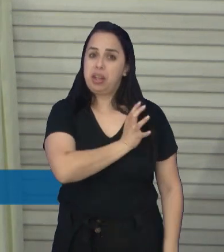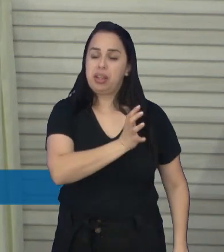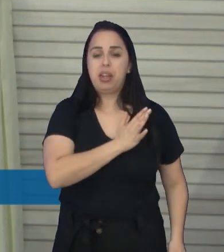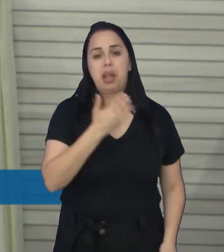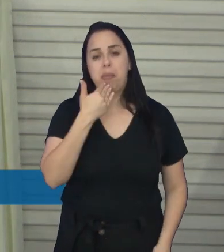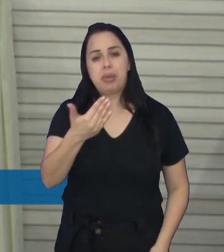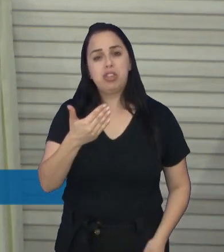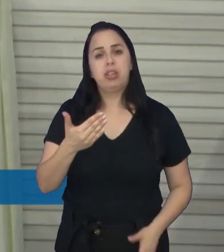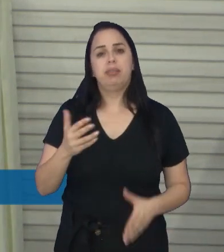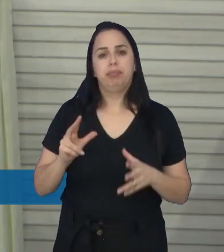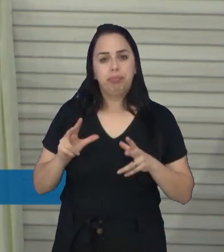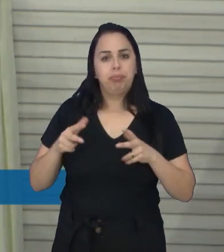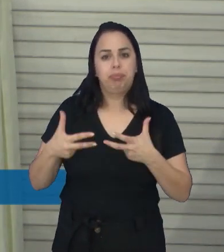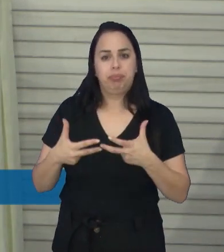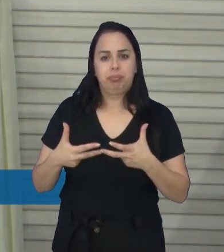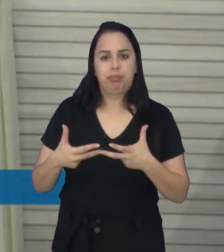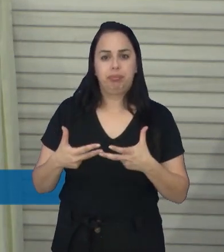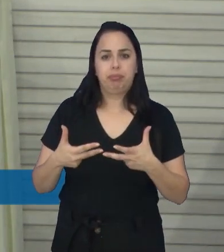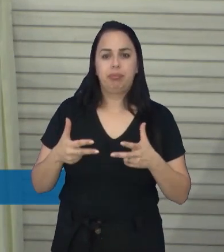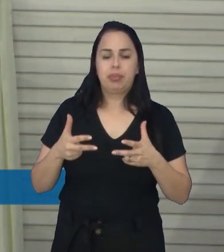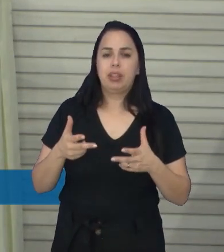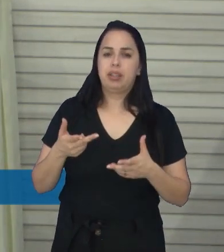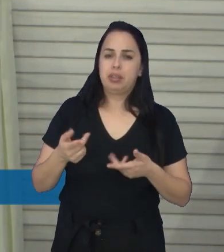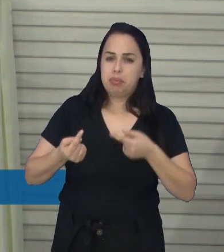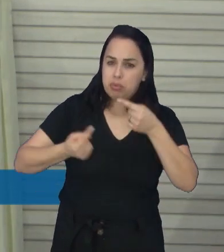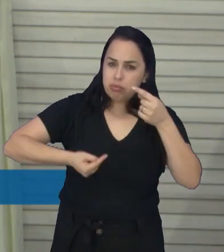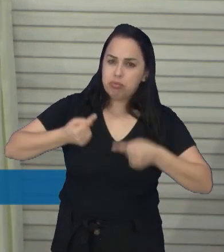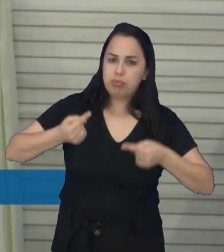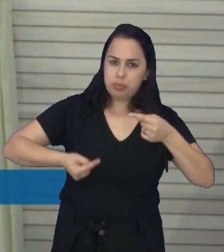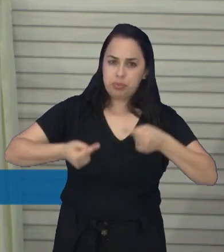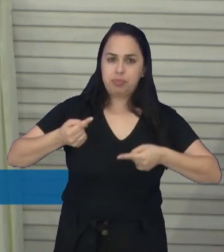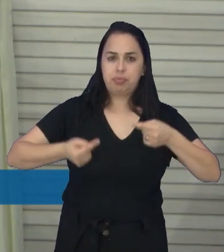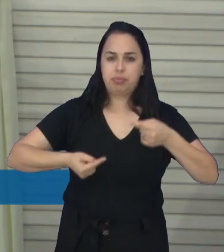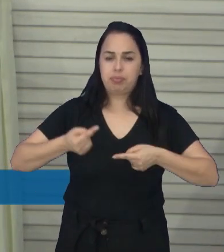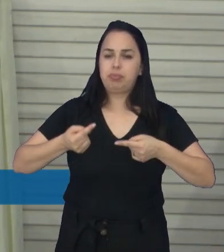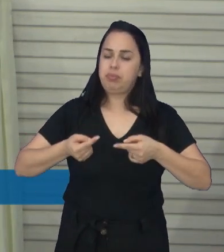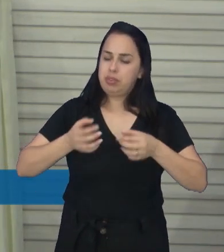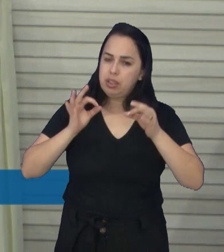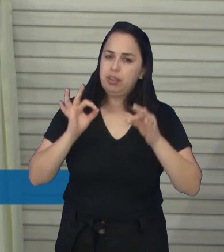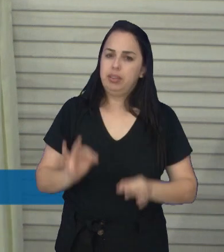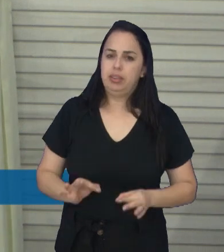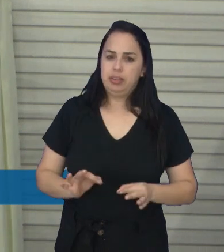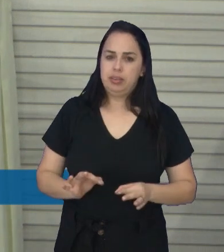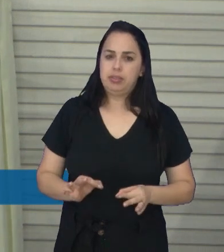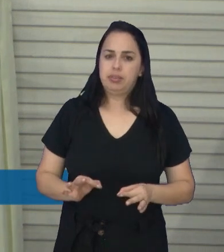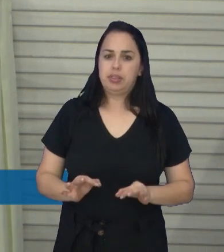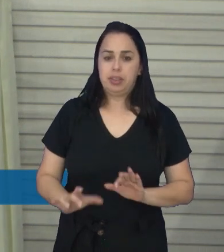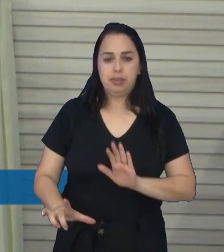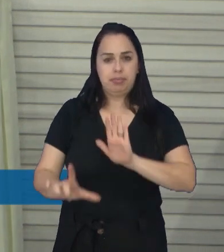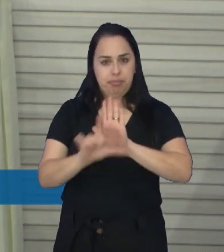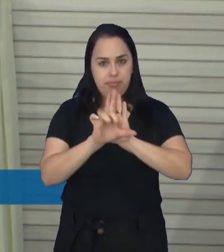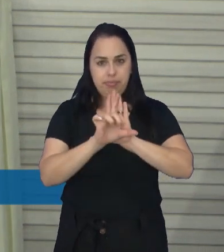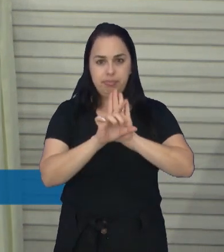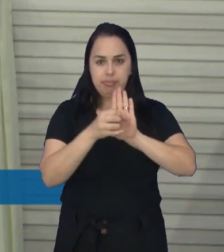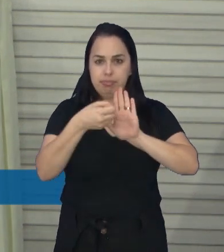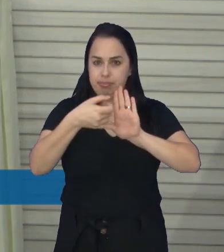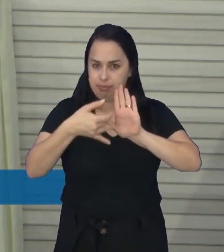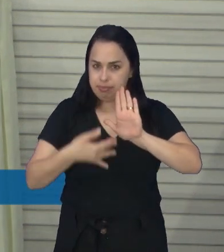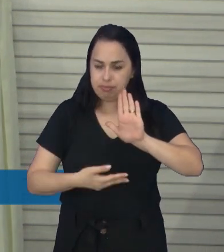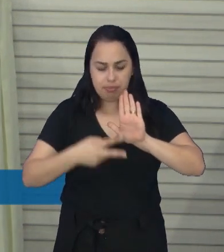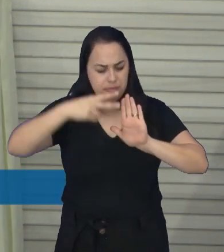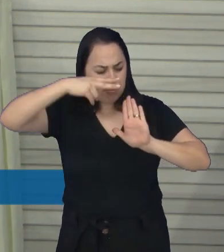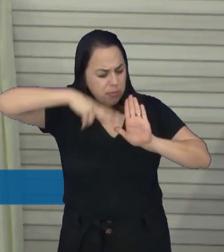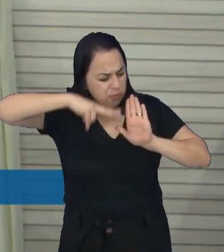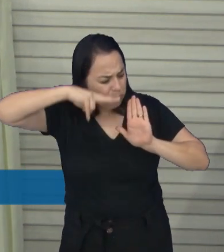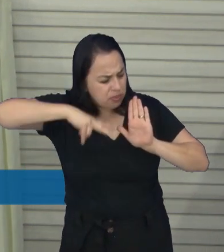para a câmera que disputa isso com franqueza olha além tem essa condição de olhar